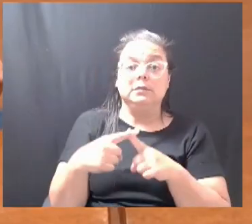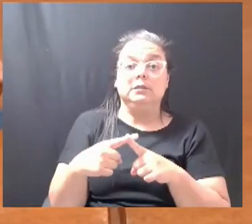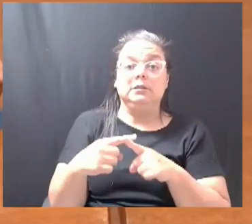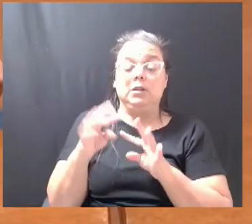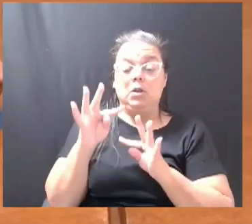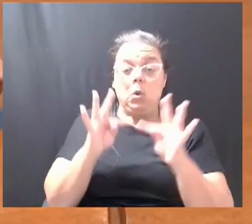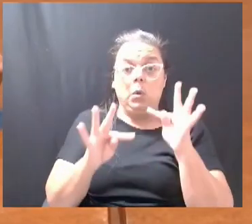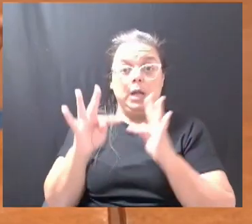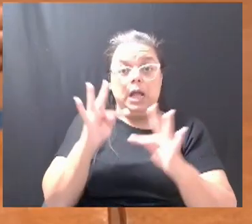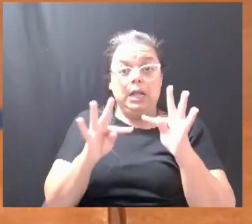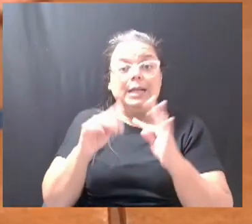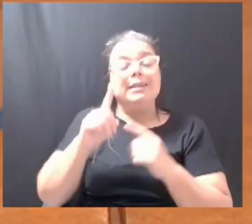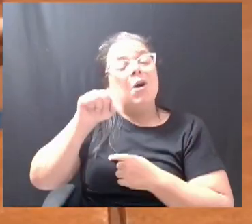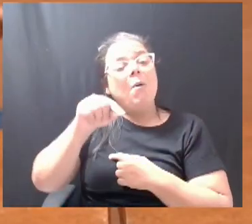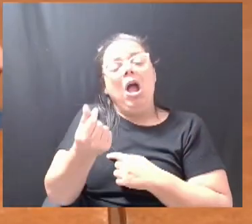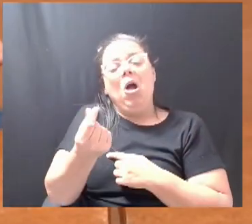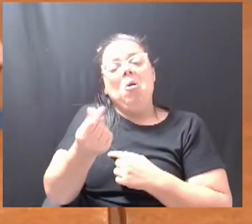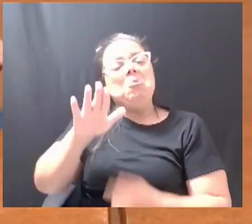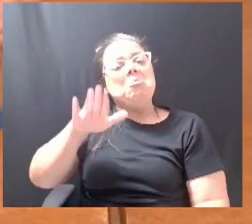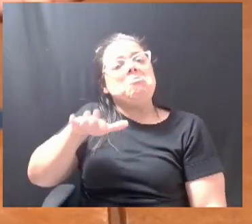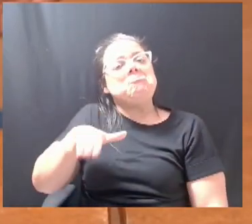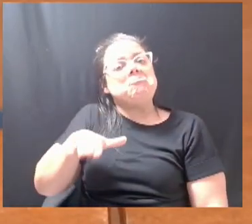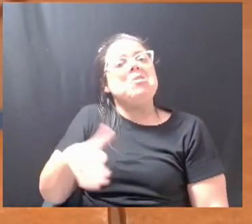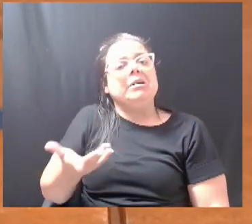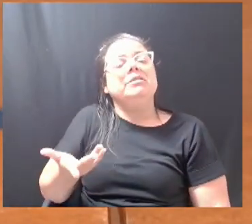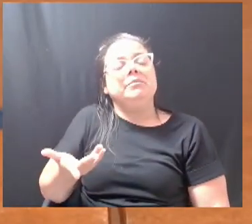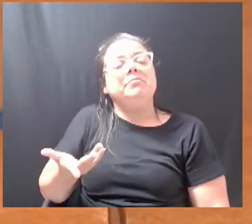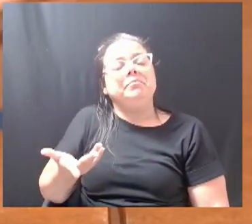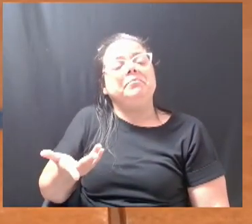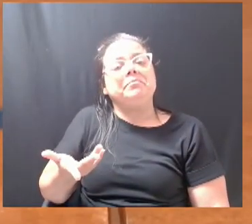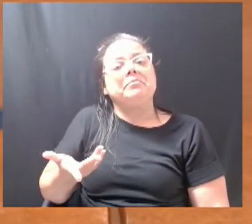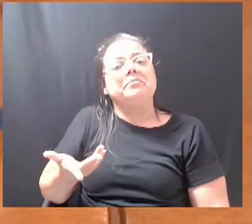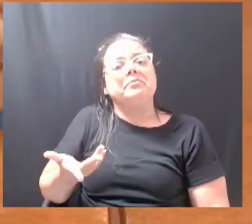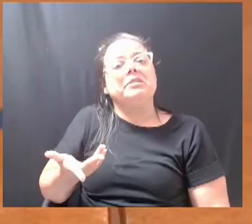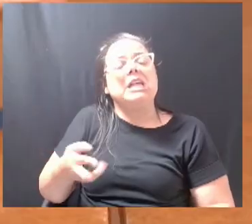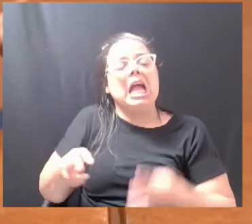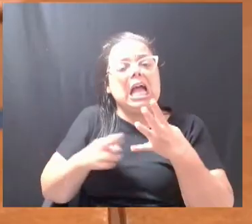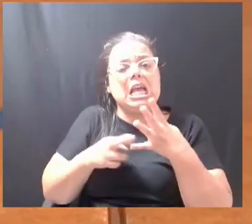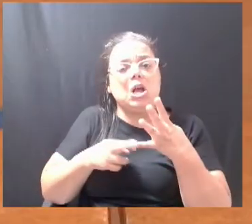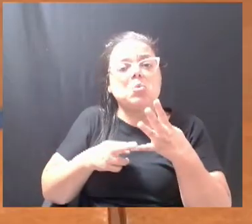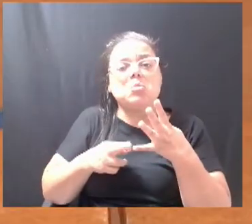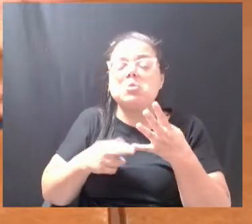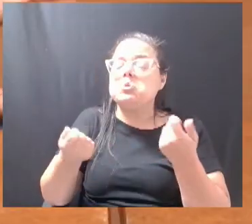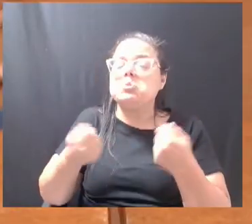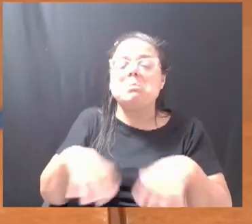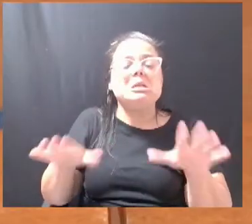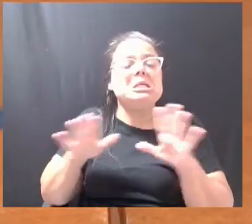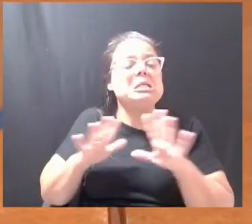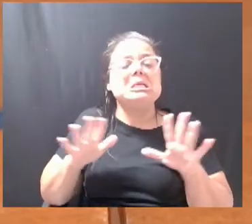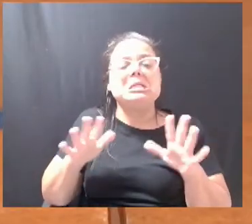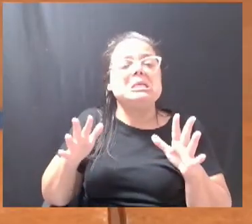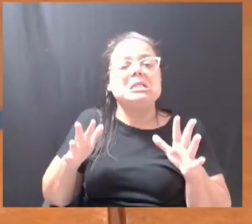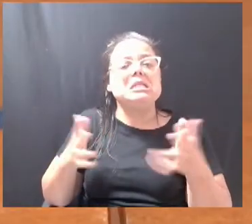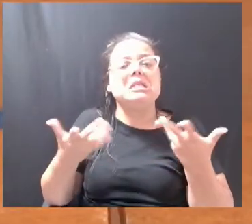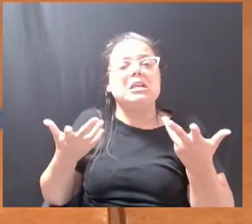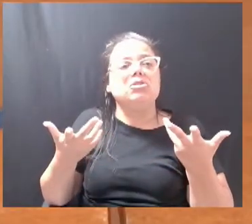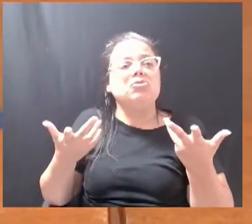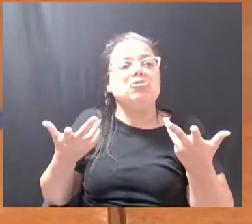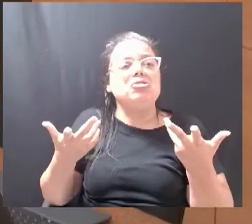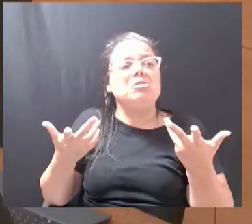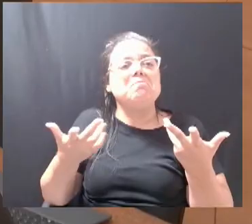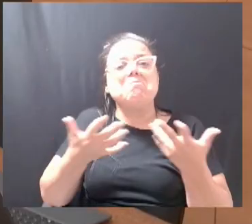até, no que diz respeito a recursos. Não exige grandes equipamentos, grandes materiais. Específico,